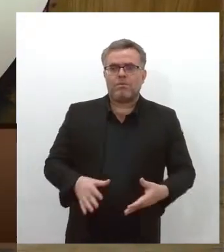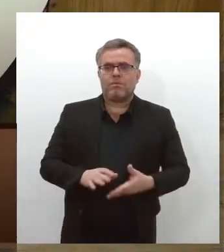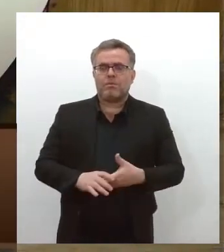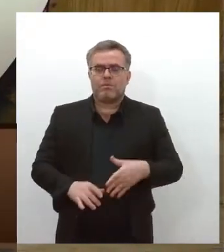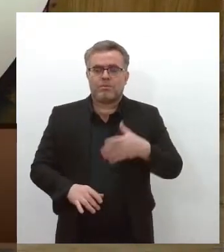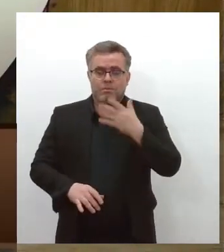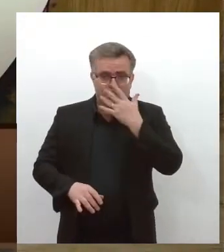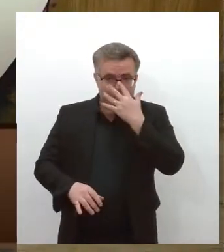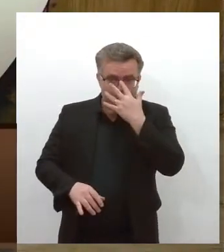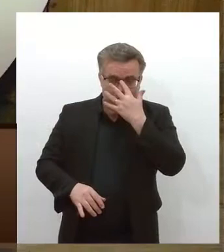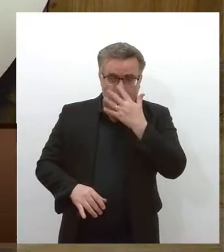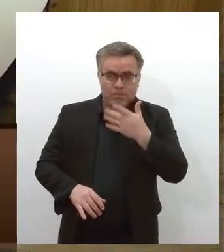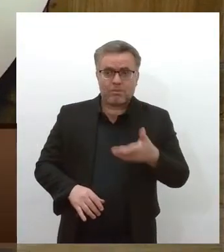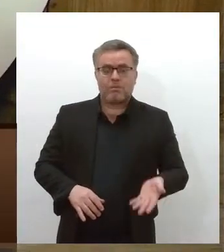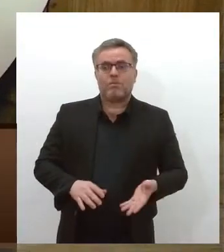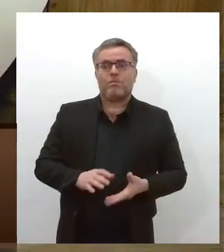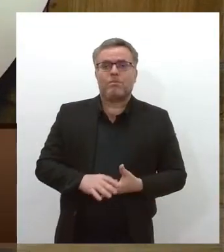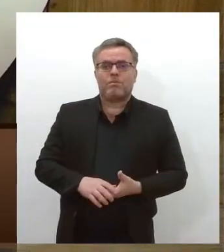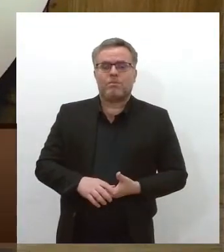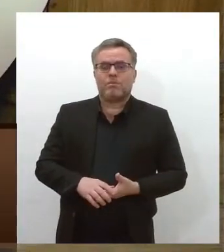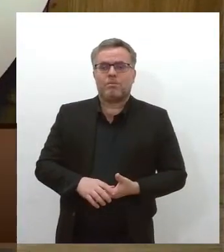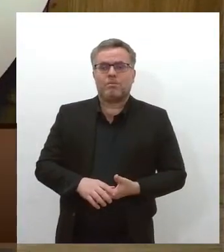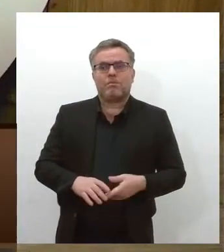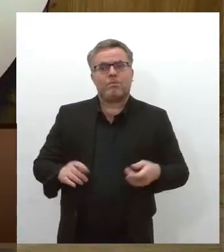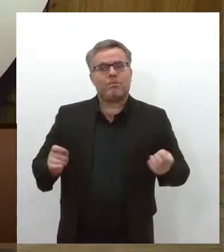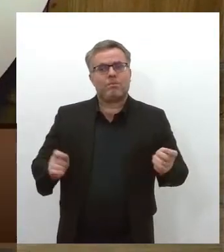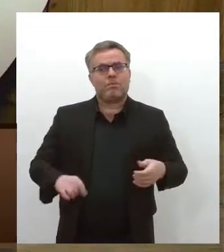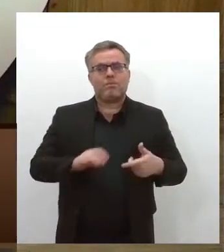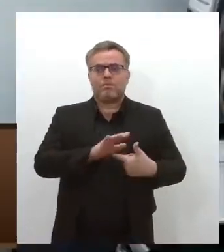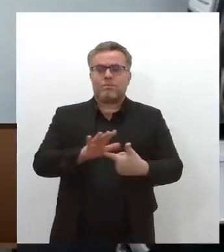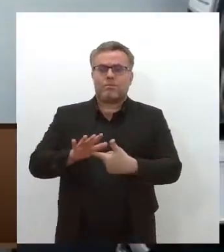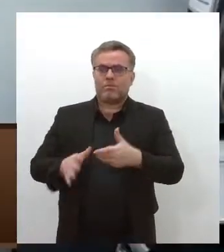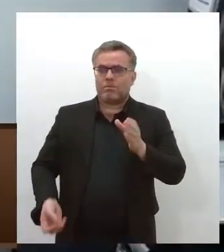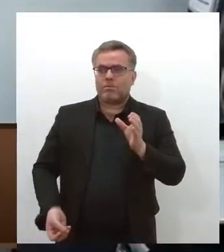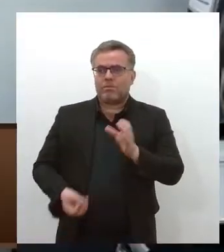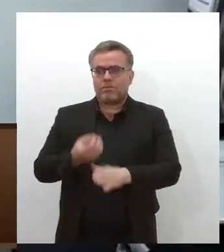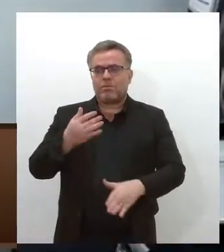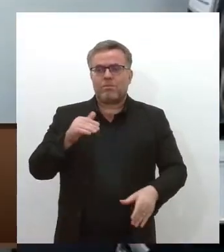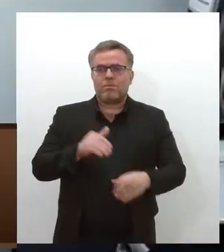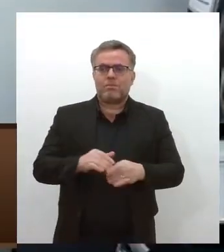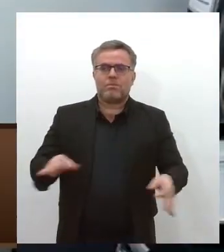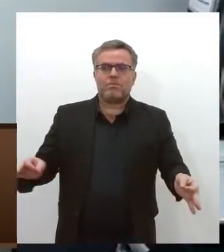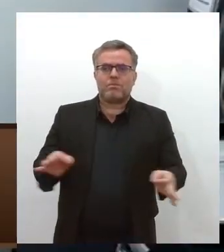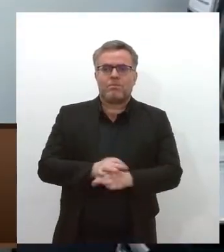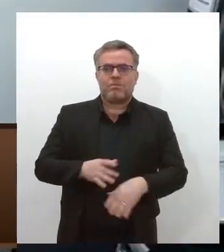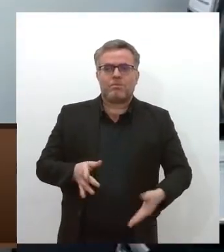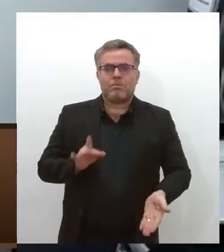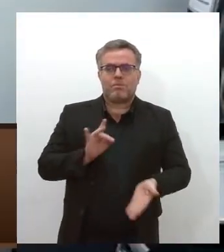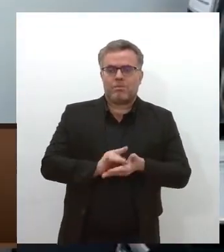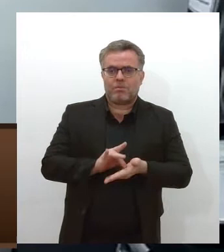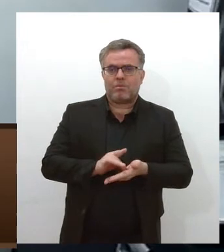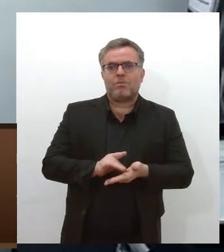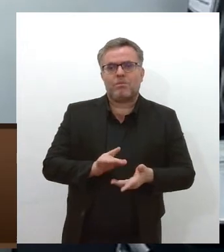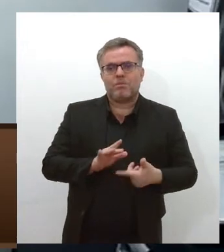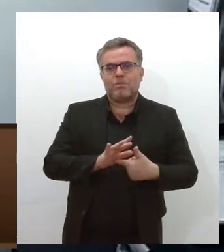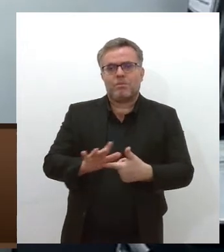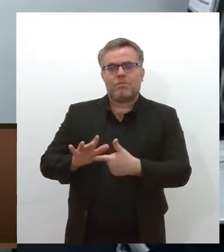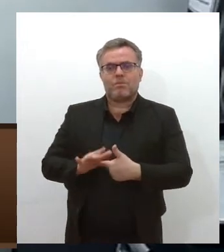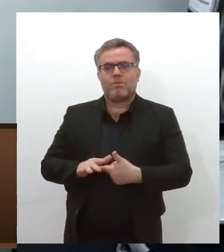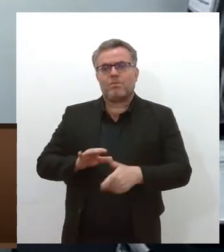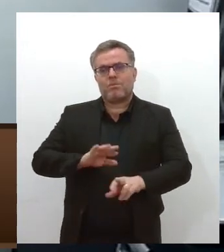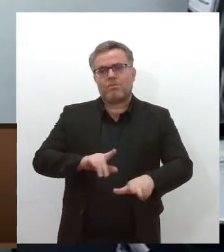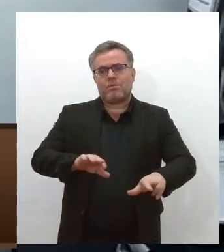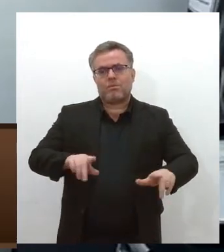Voto útil, ele é uma expressão que não surgiu nessa eleição, tá? Na verdade, nós temos exemplos milhares na história política